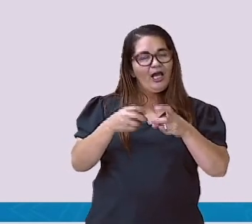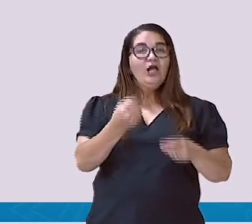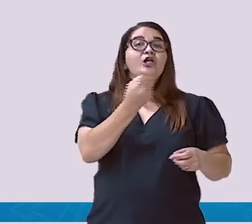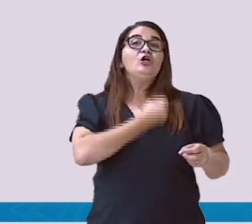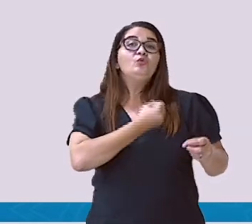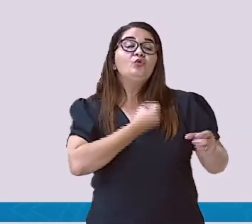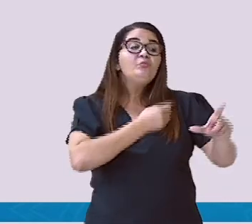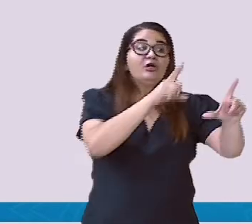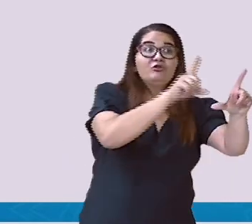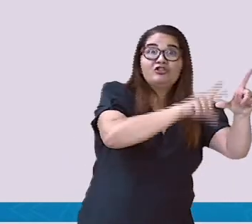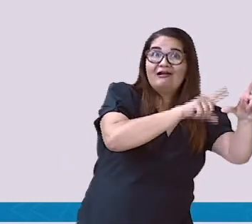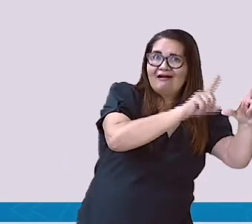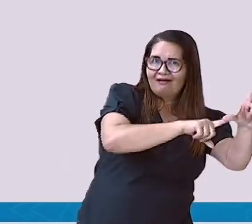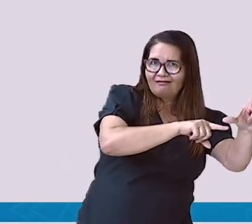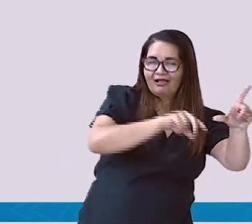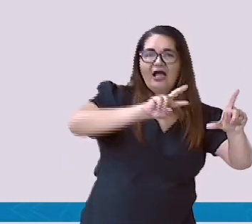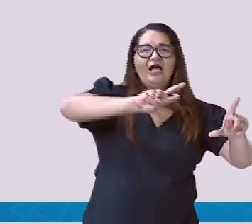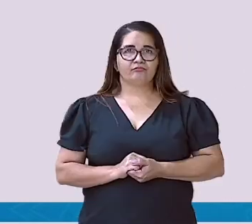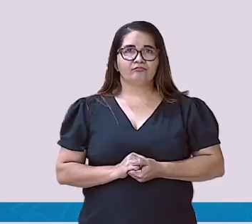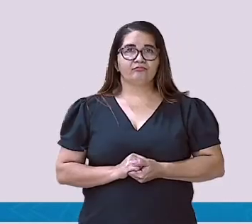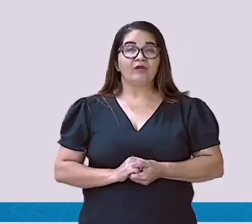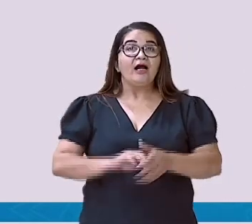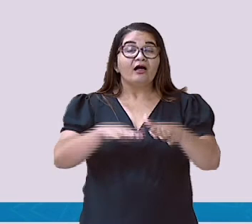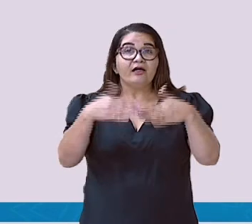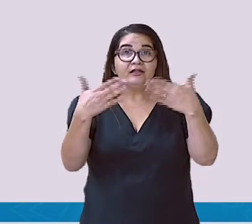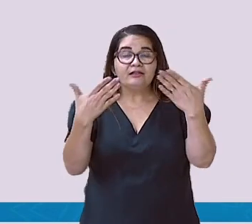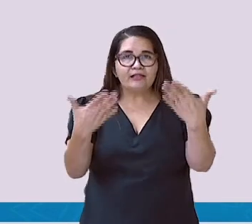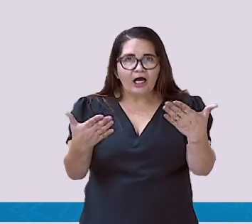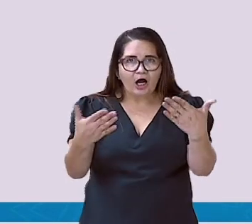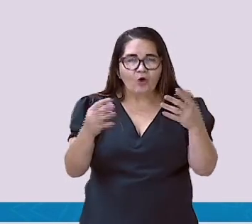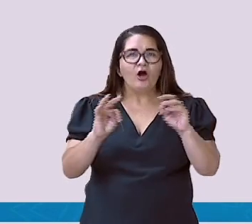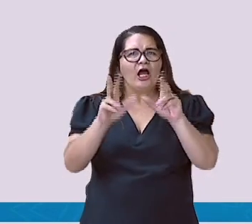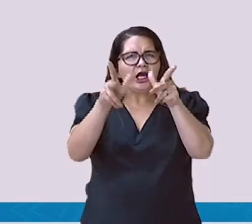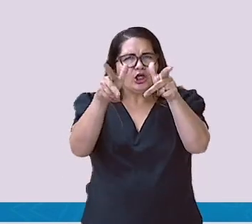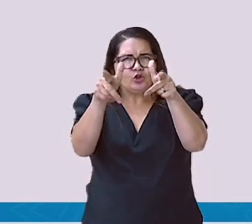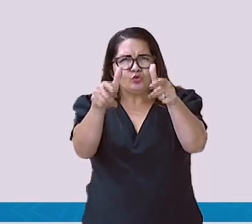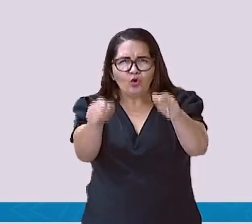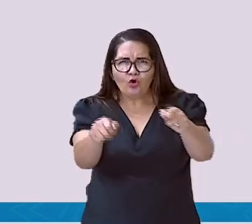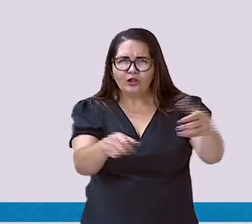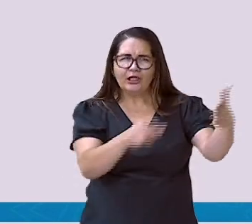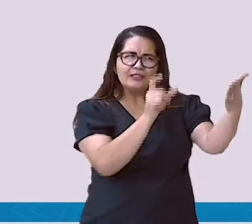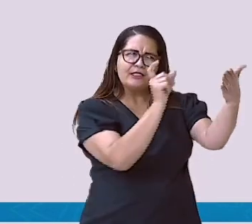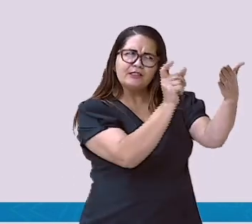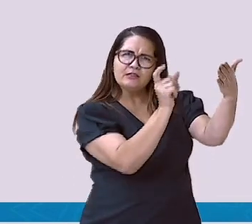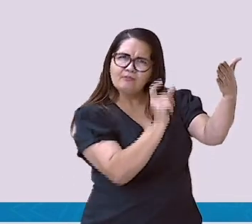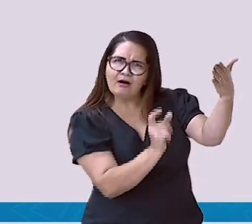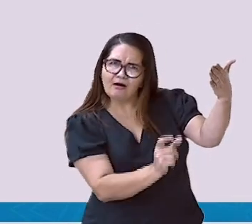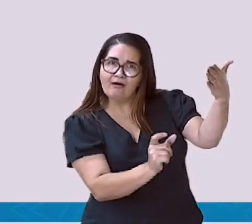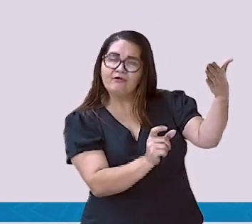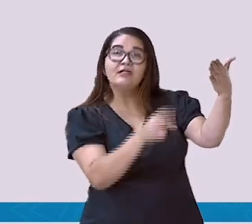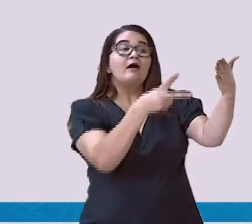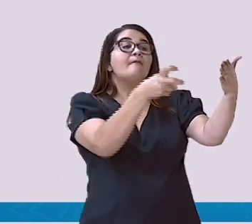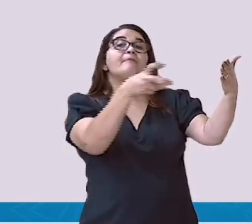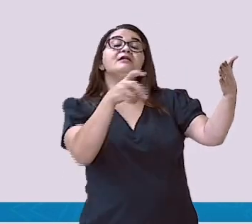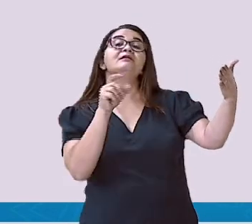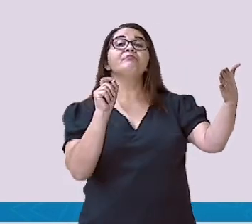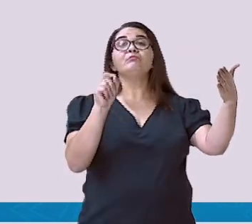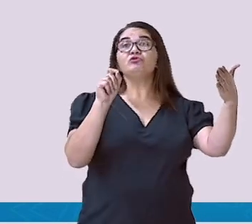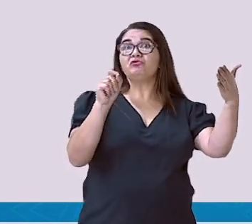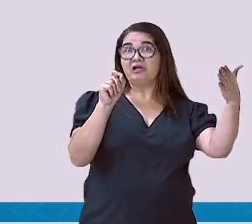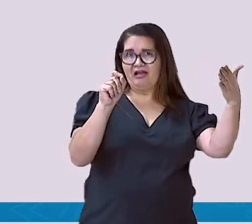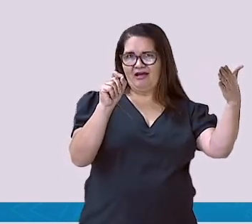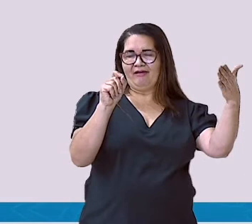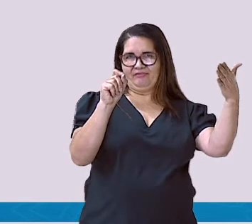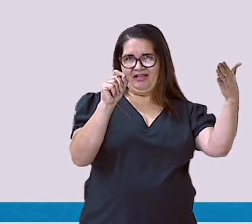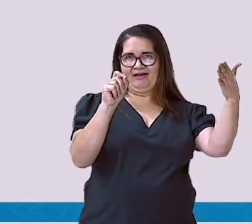e de fonemas são diferentes. Por quê? Em todas essas palavras, podemos perceber que a quantidade de letras